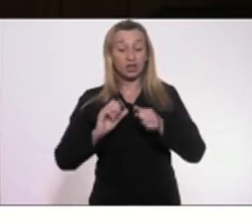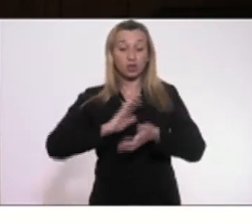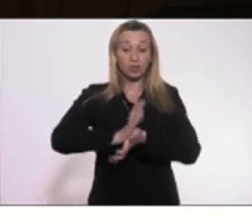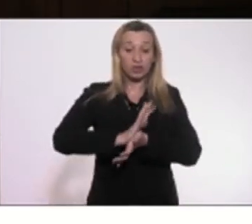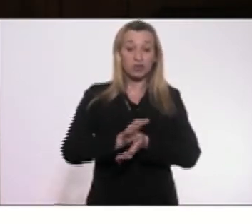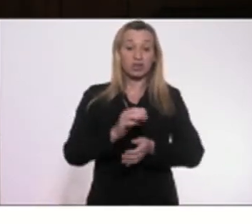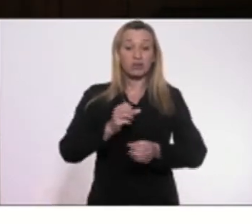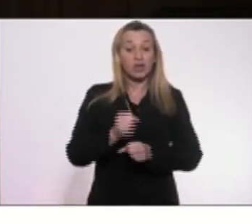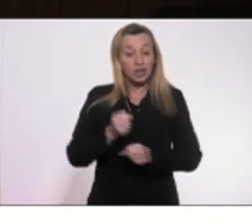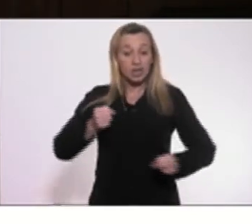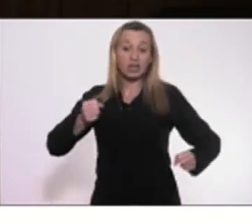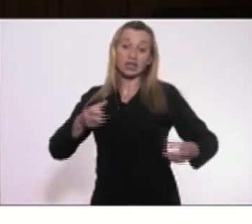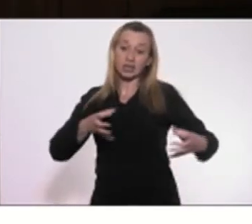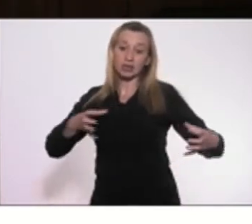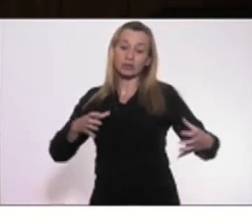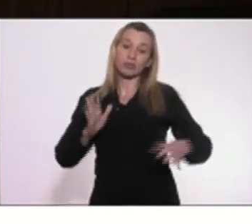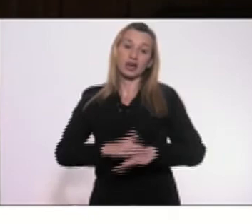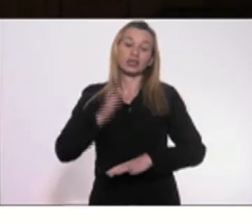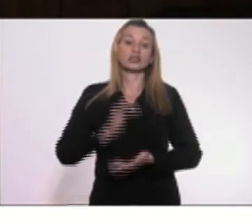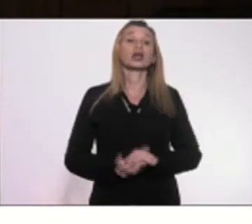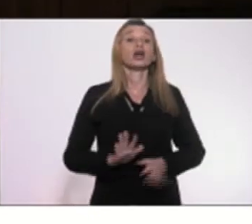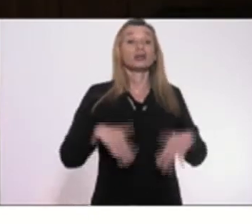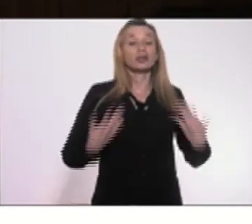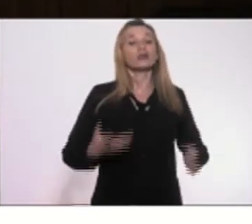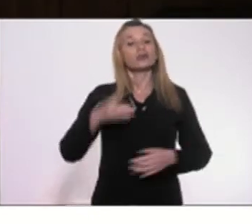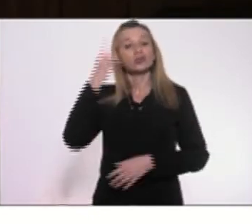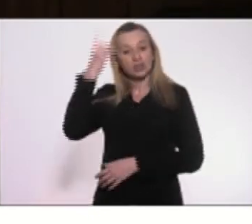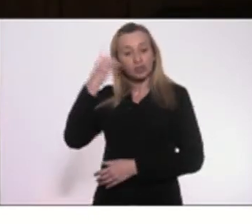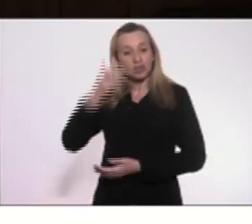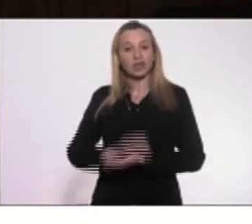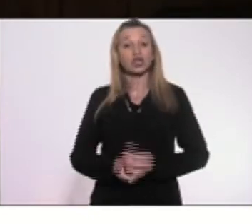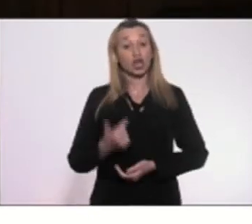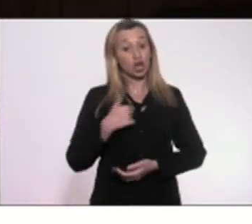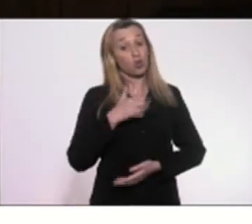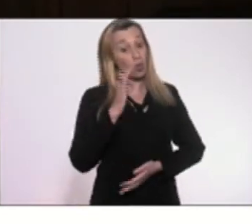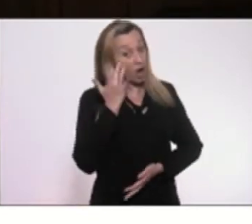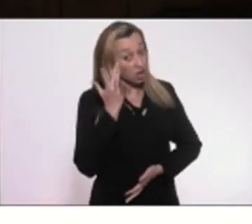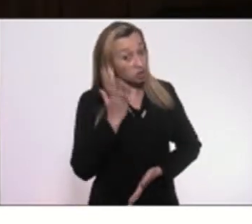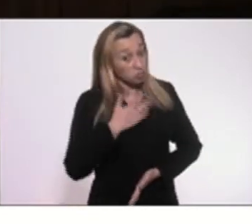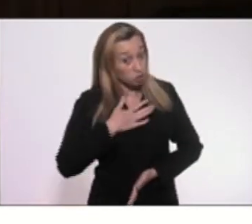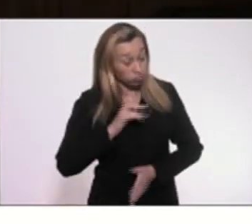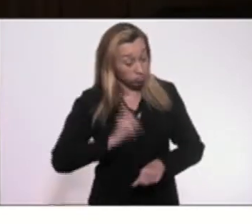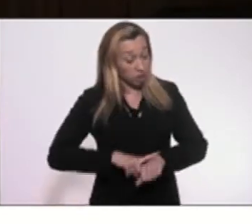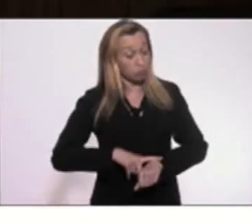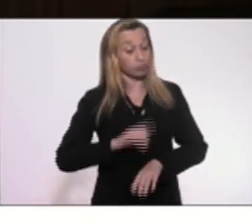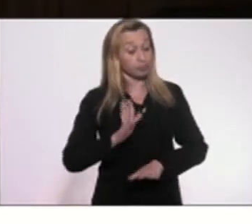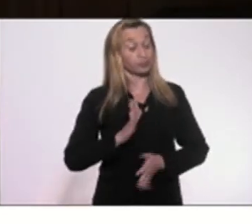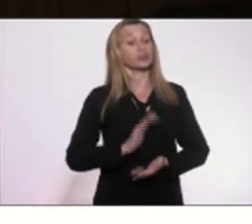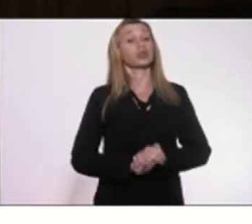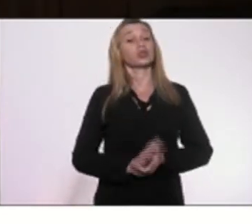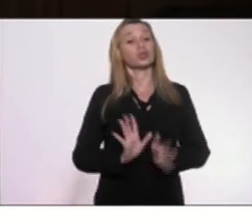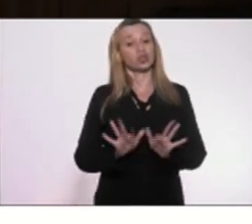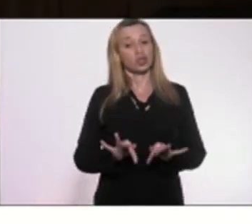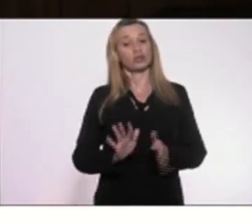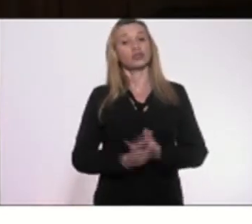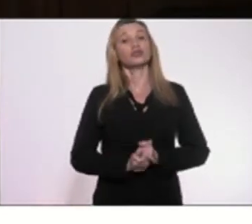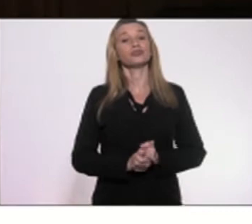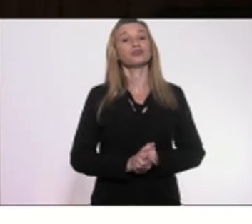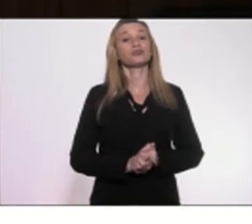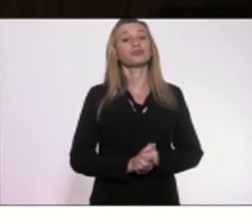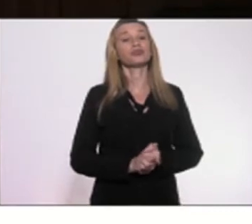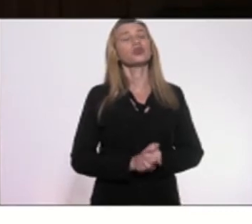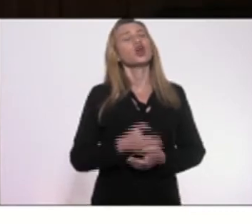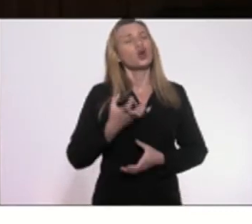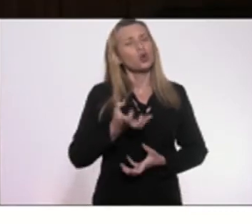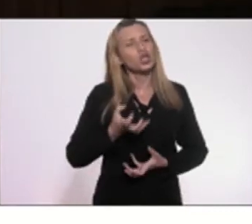o território. Então, senhora deputada, eu acho que o meu tempo já estourou.